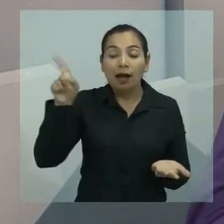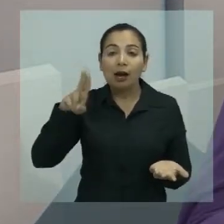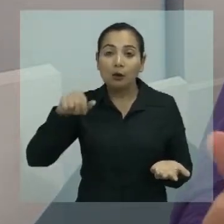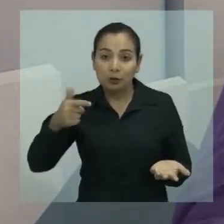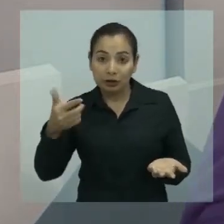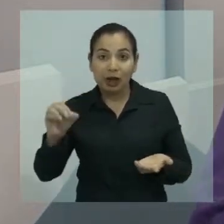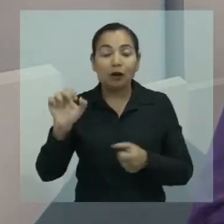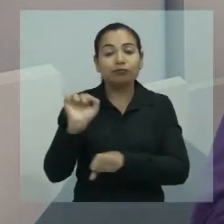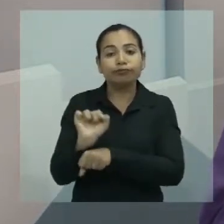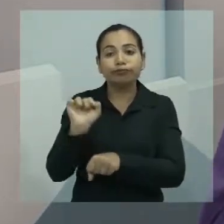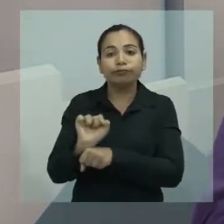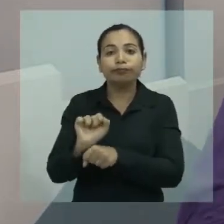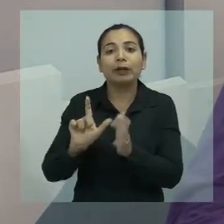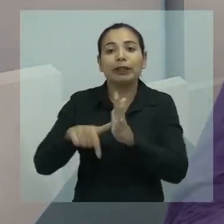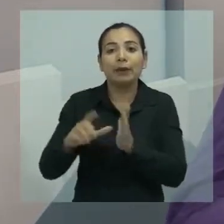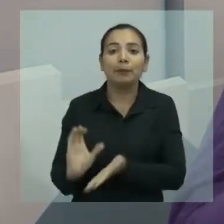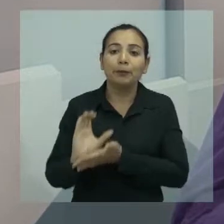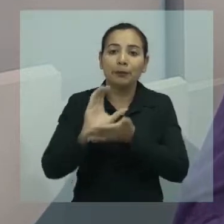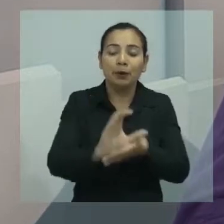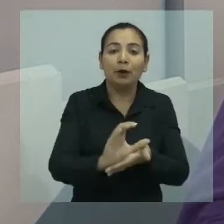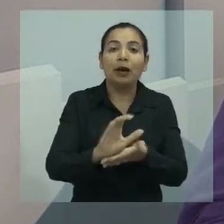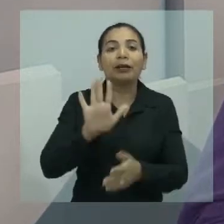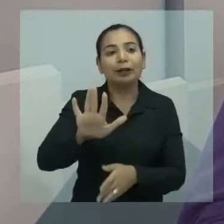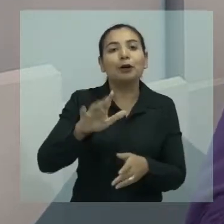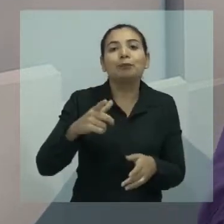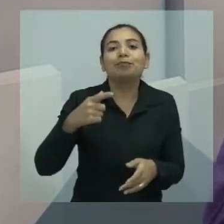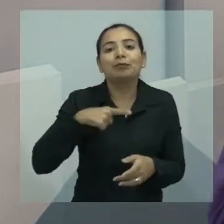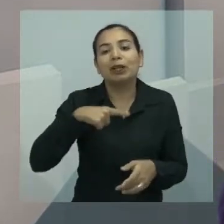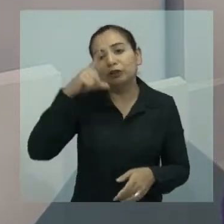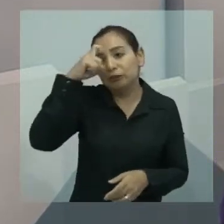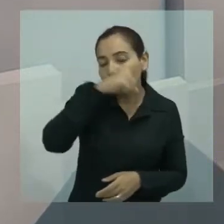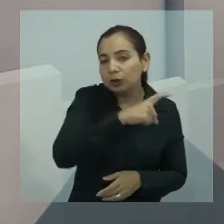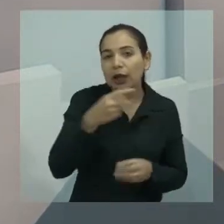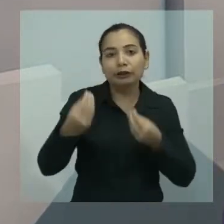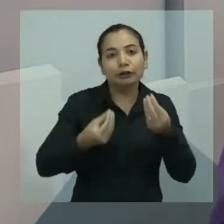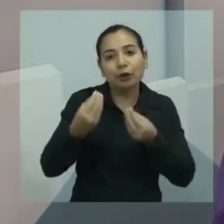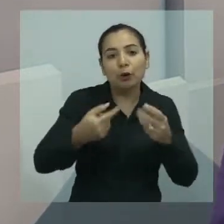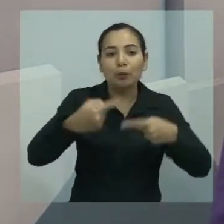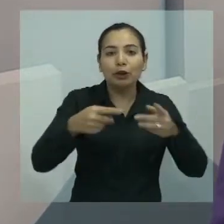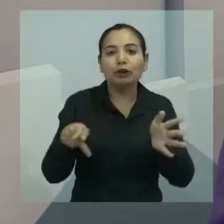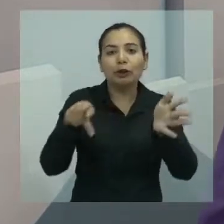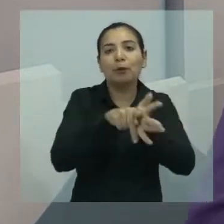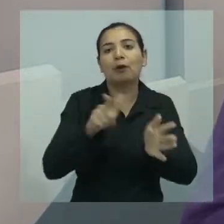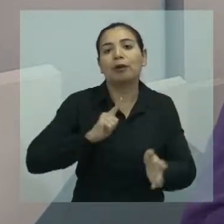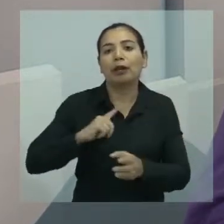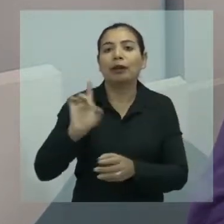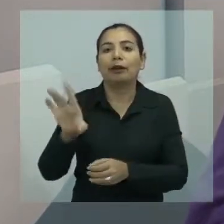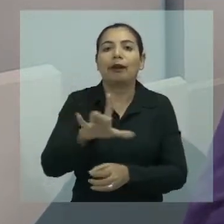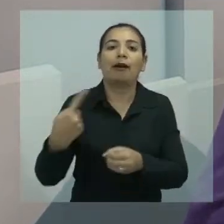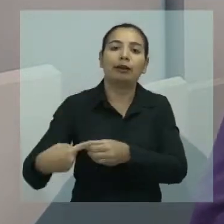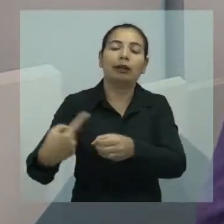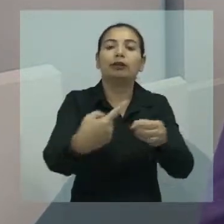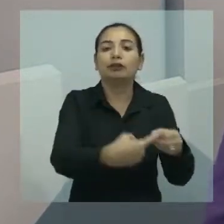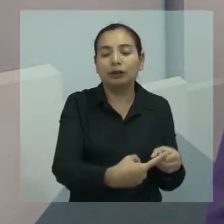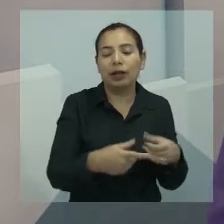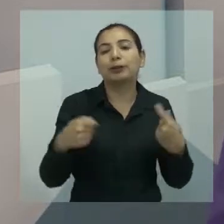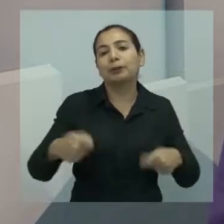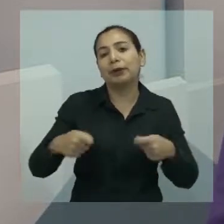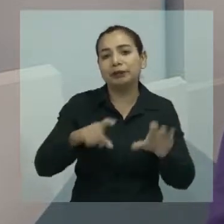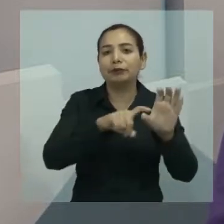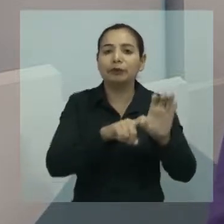às vezes, a questão da concentração da arrecadação na União, muitas vezes impede municípios e estados a ter uma